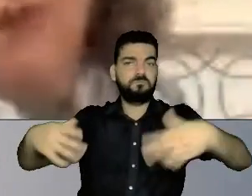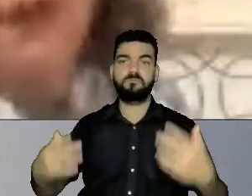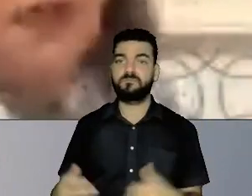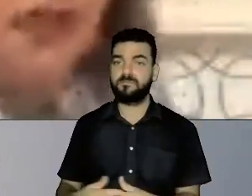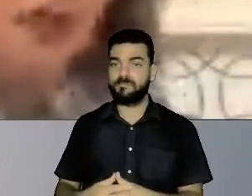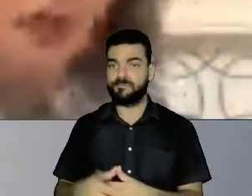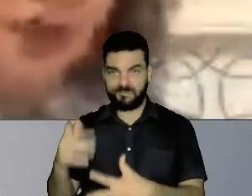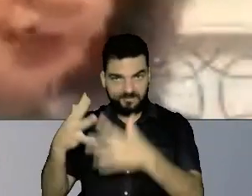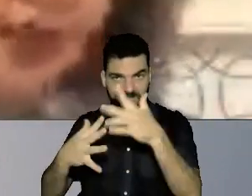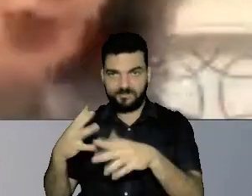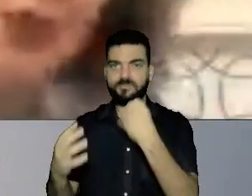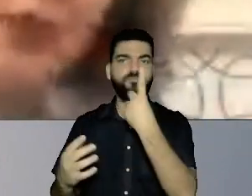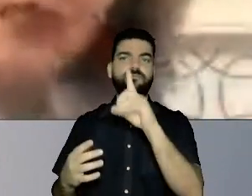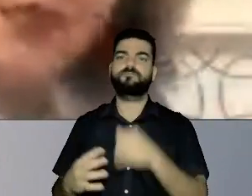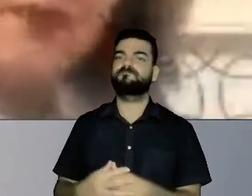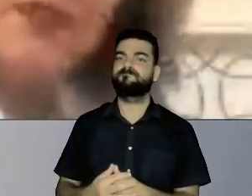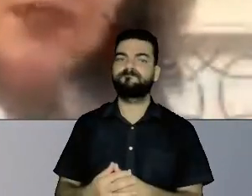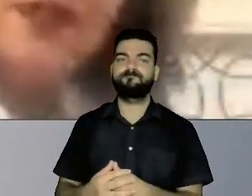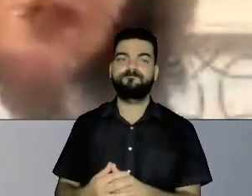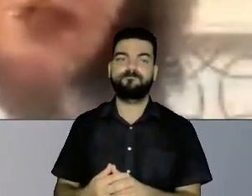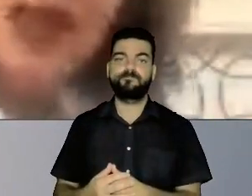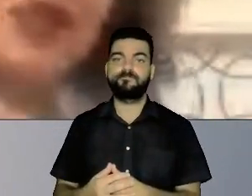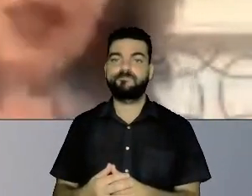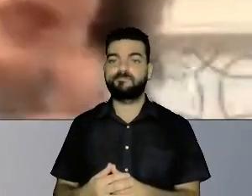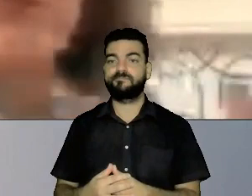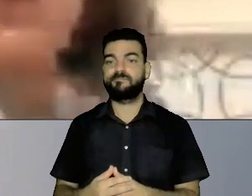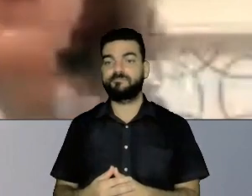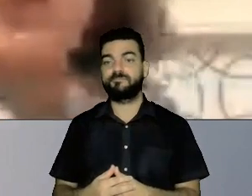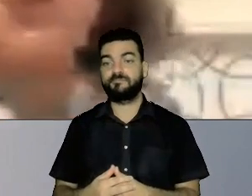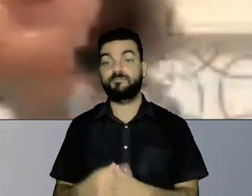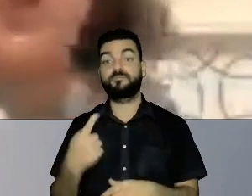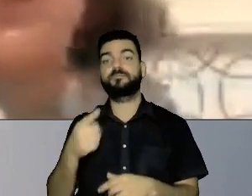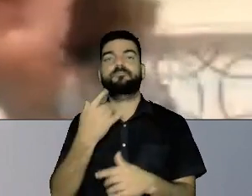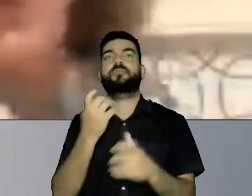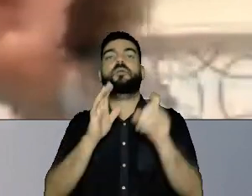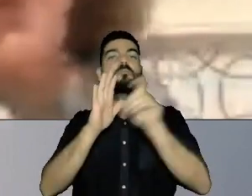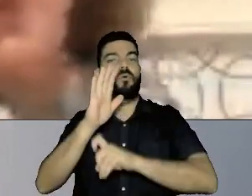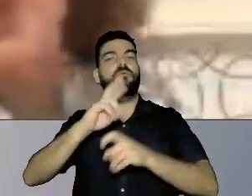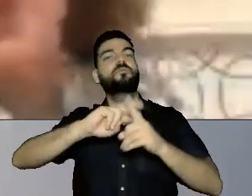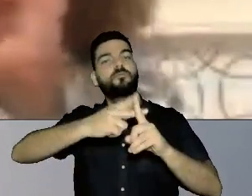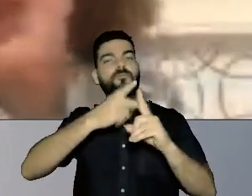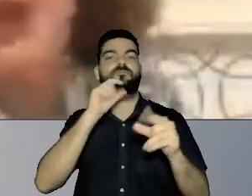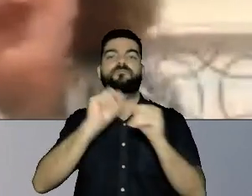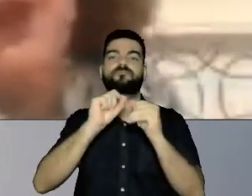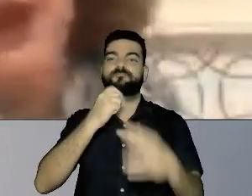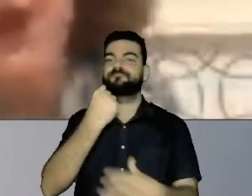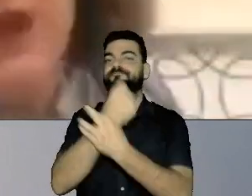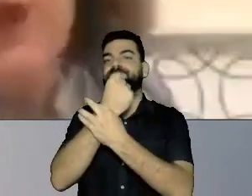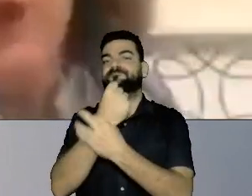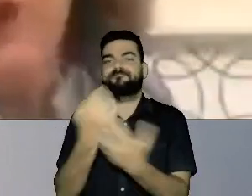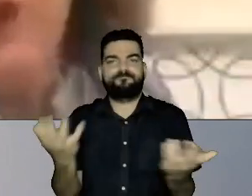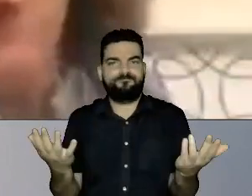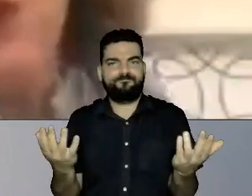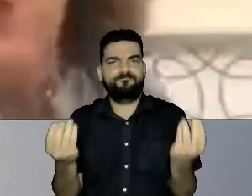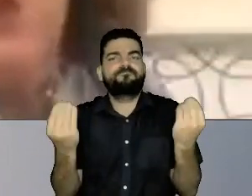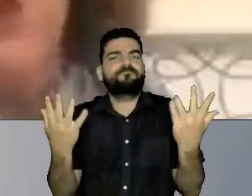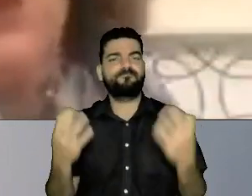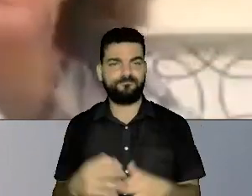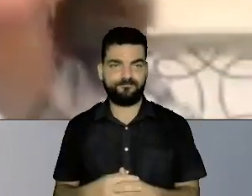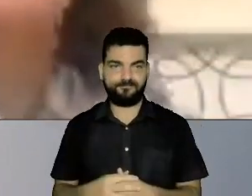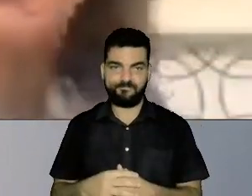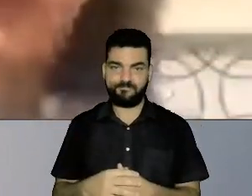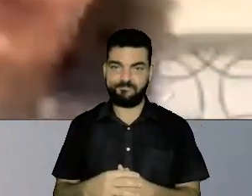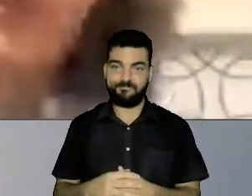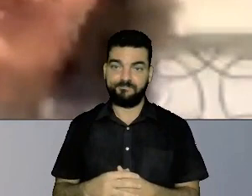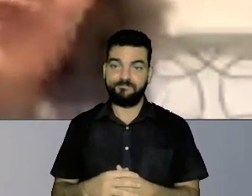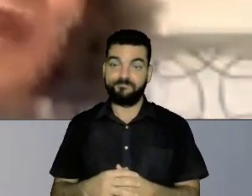sua própria exposição, né? Estava se falando de taxação, de seguro, e afinal de contas, nós temos